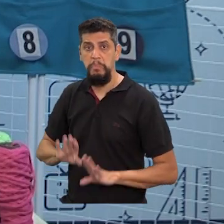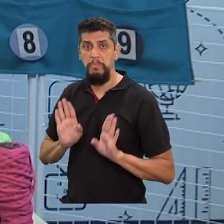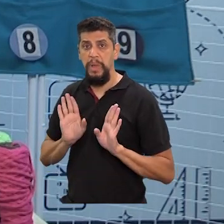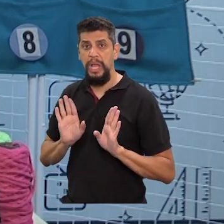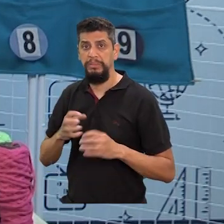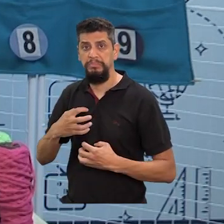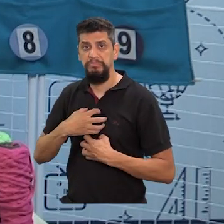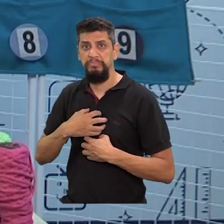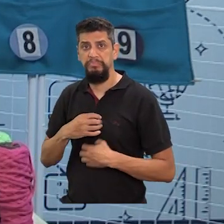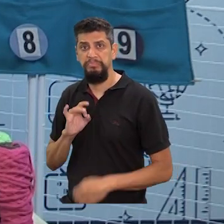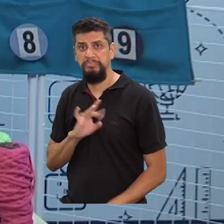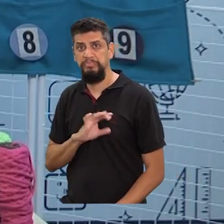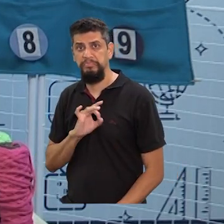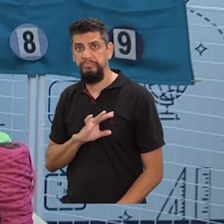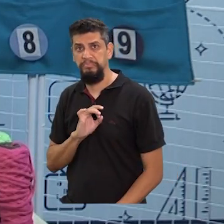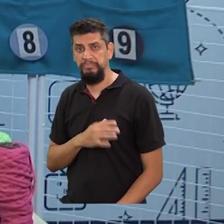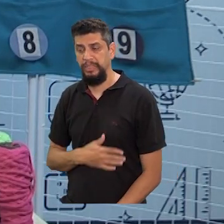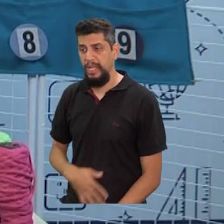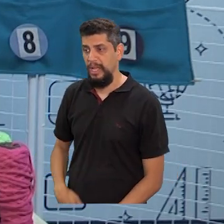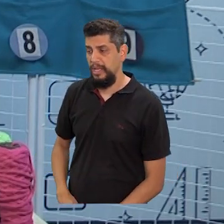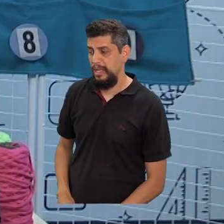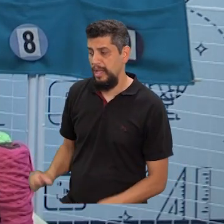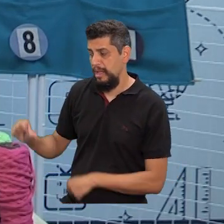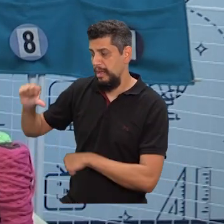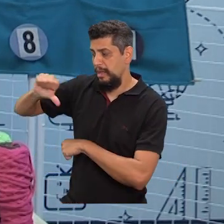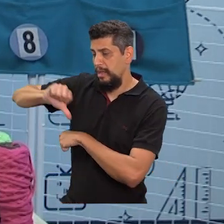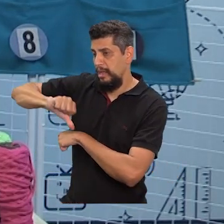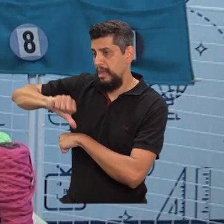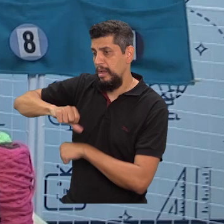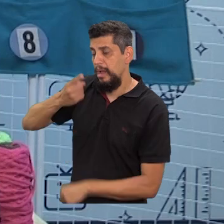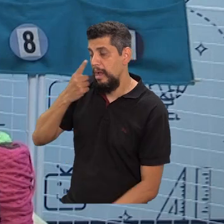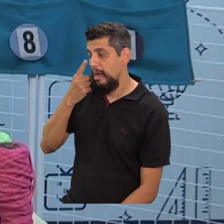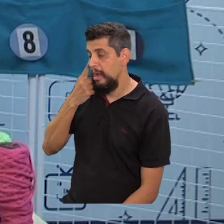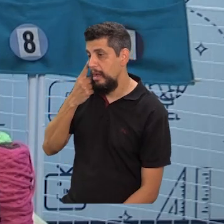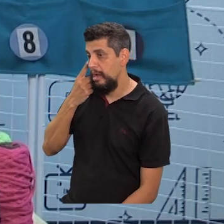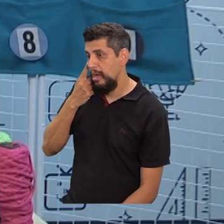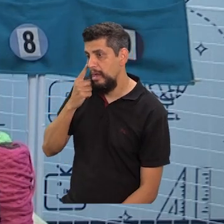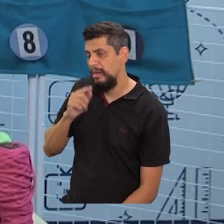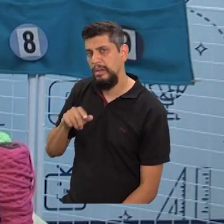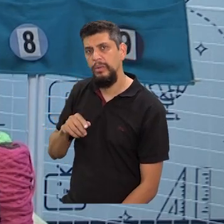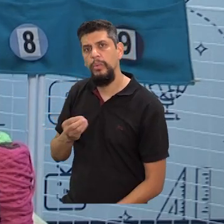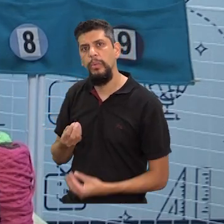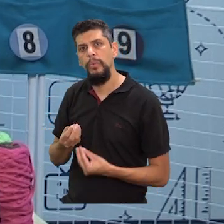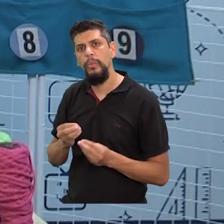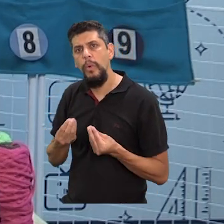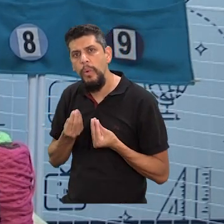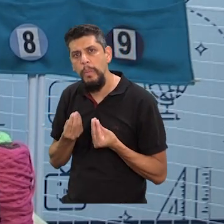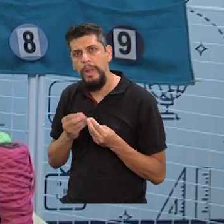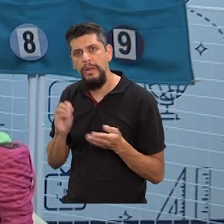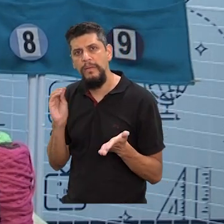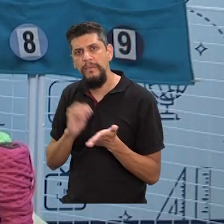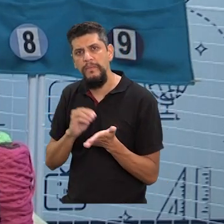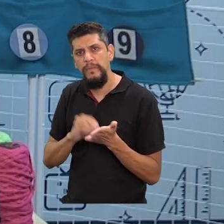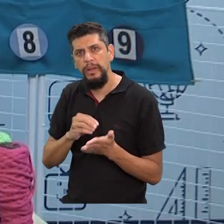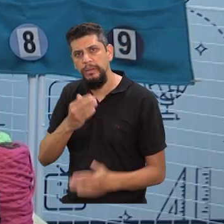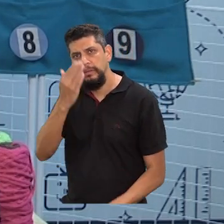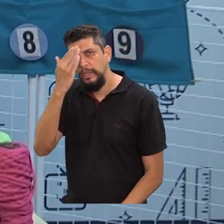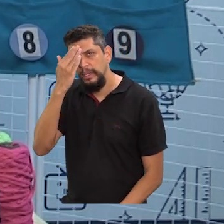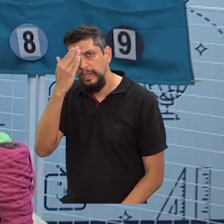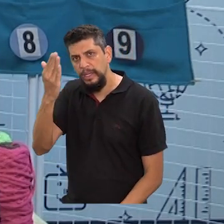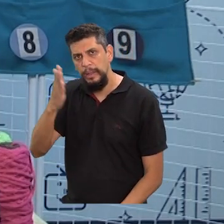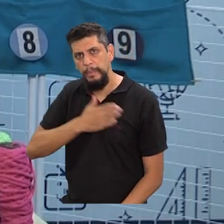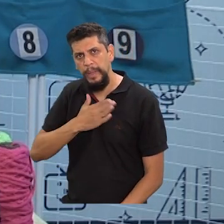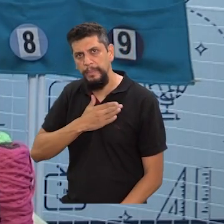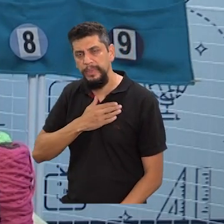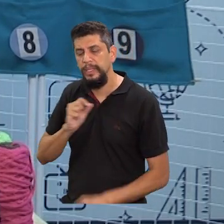sentiu muito medo, não. Então, a Atena olhou-a e disse: quanta ingratidão! Agora diga na minha